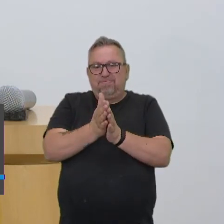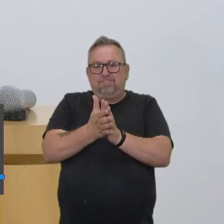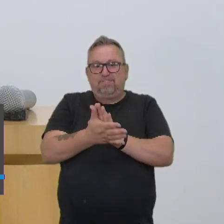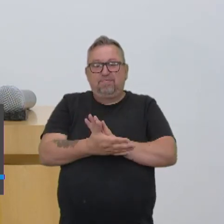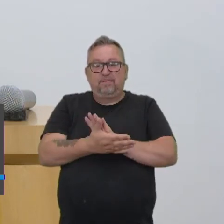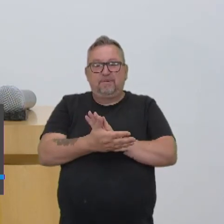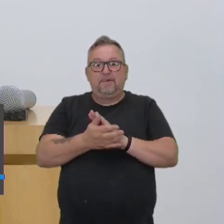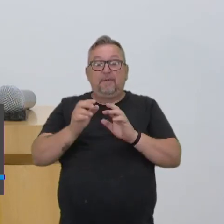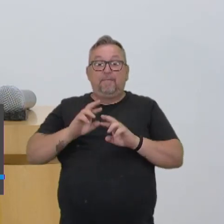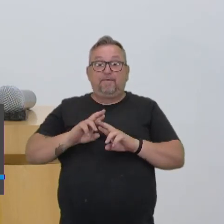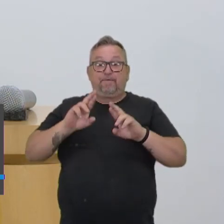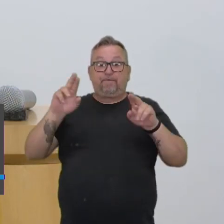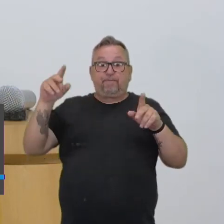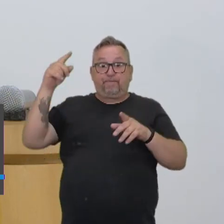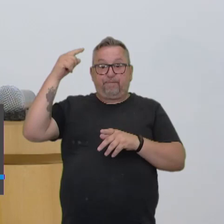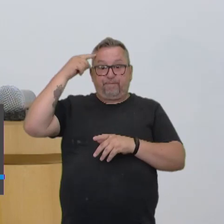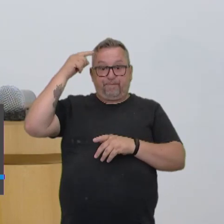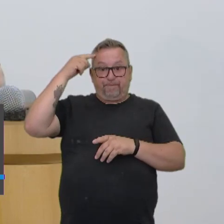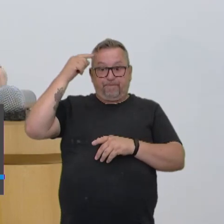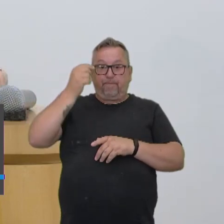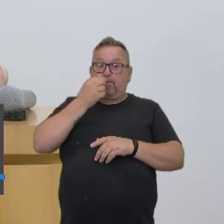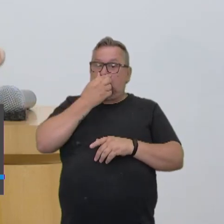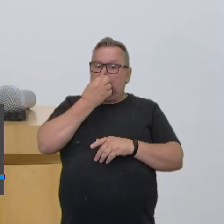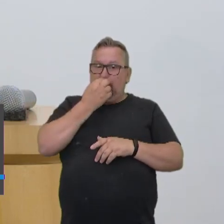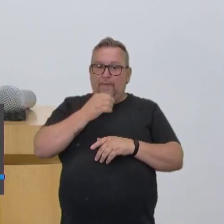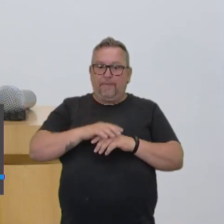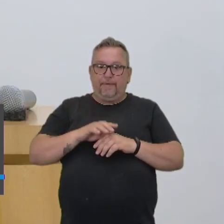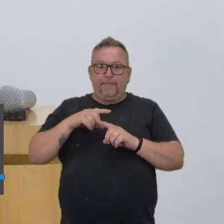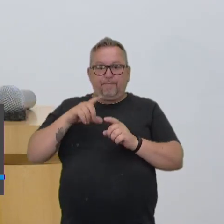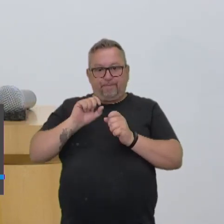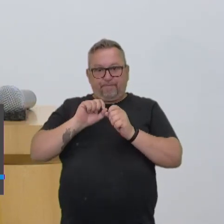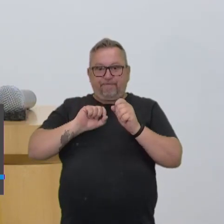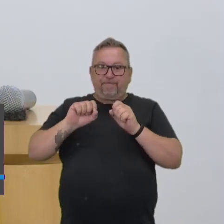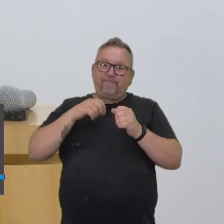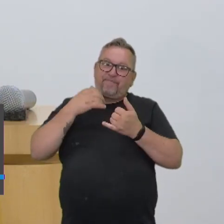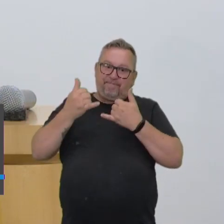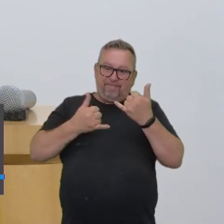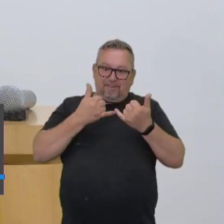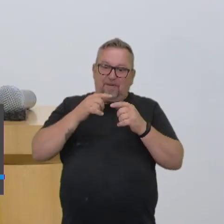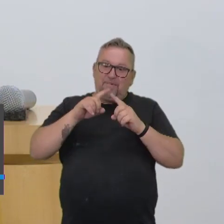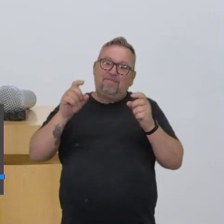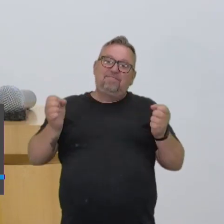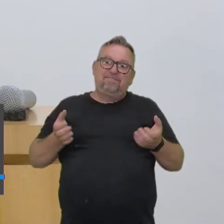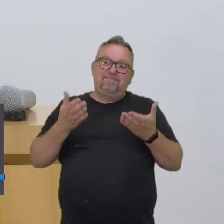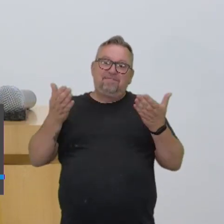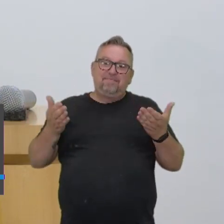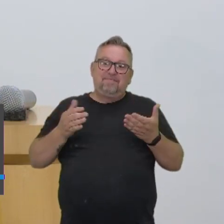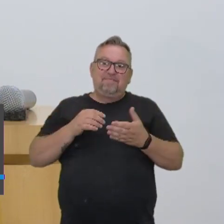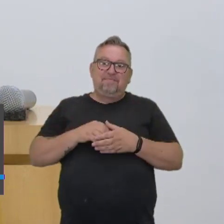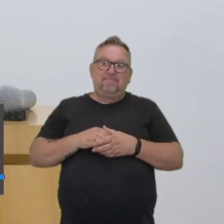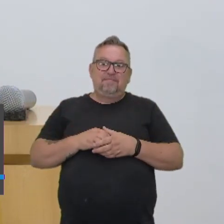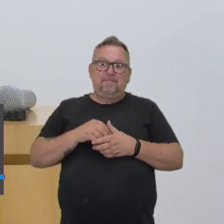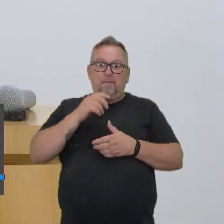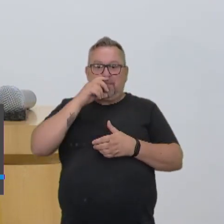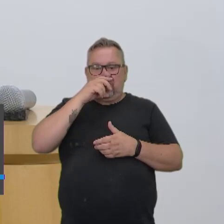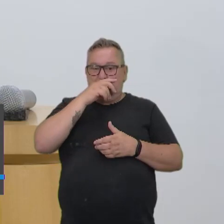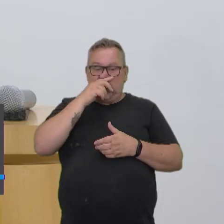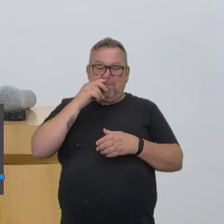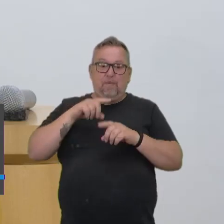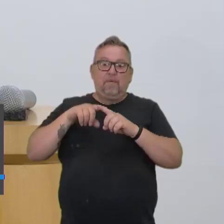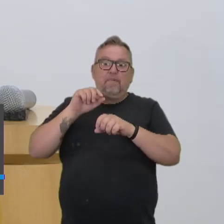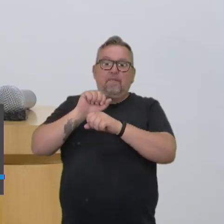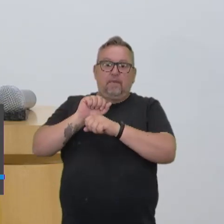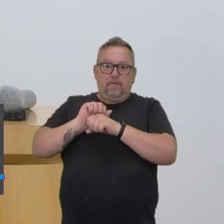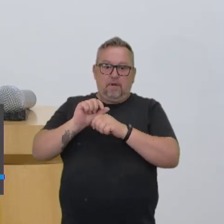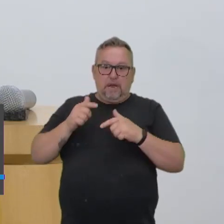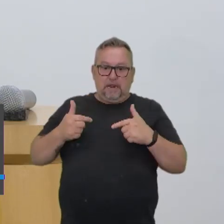É diferente você pensar... E, mano, eu sei que eu faço na brincadeira para ficar mais leve, mas assim, para.